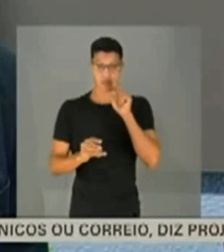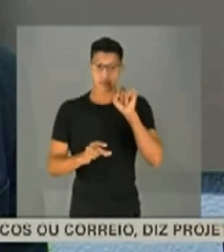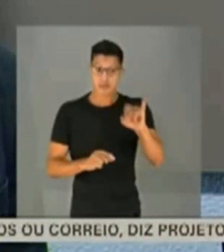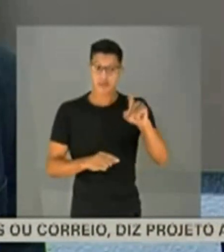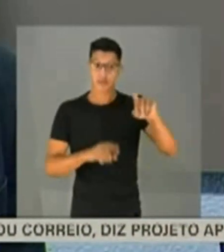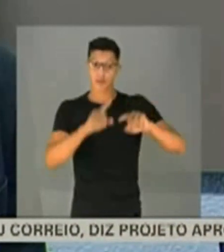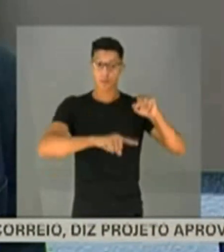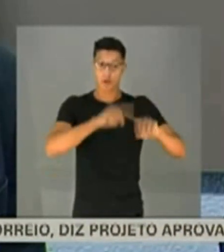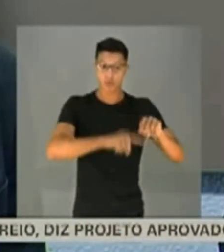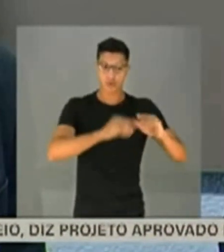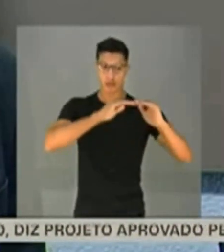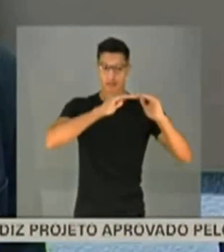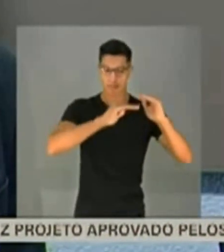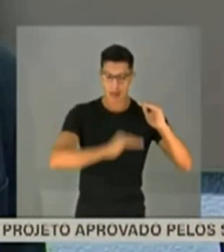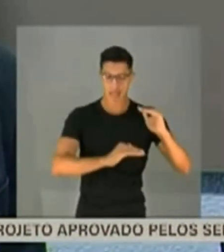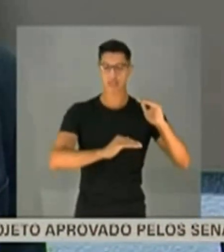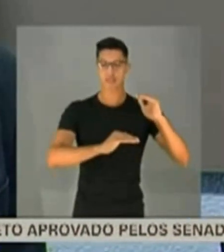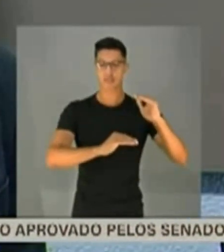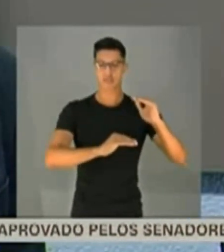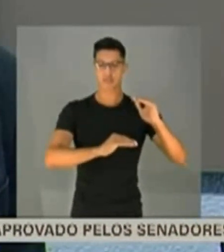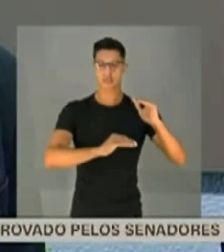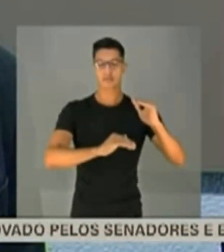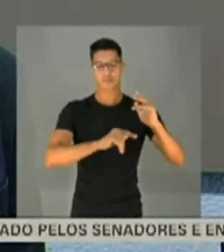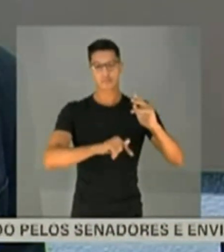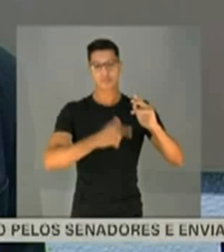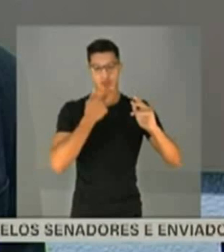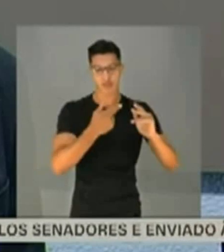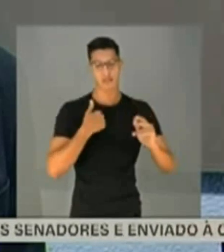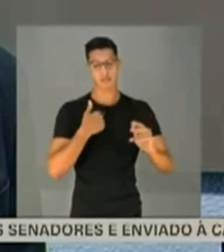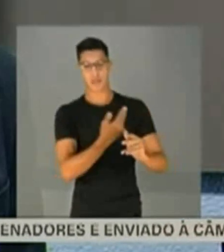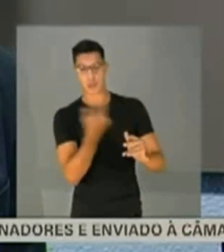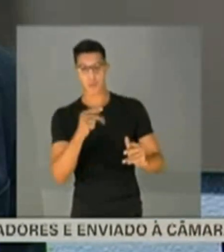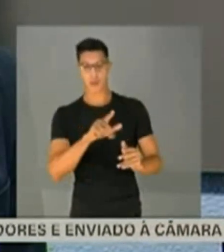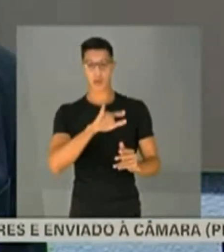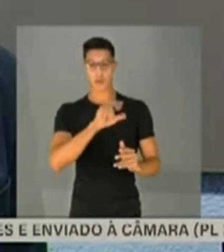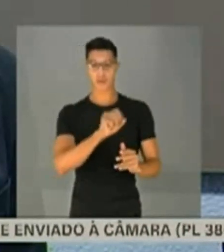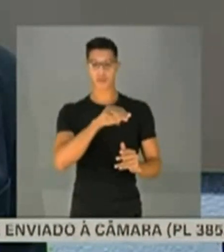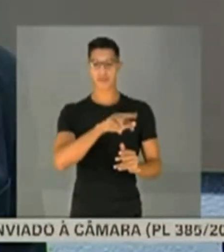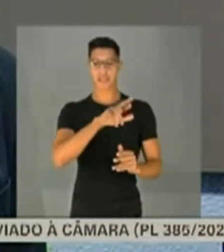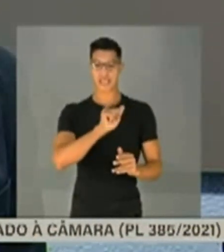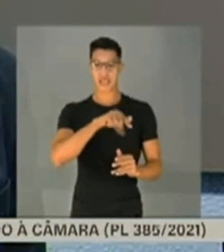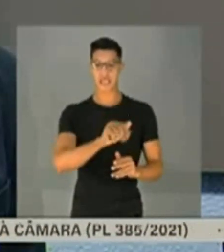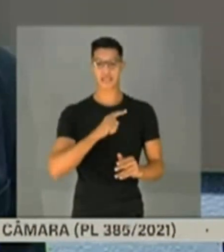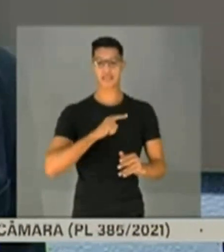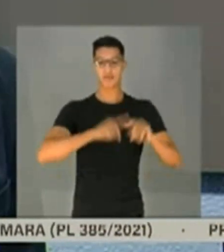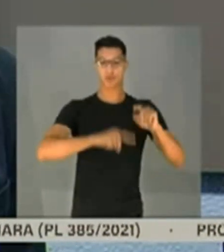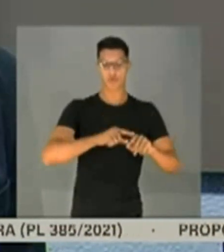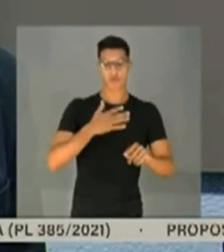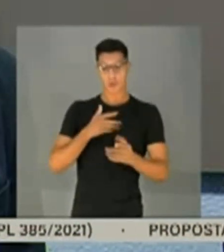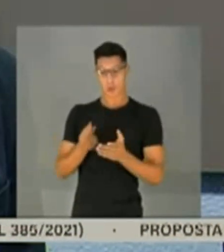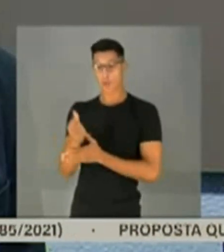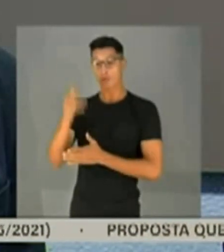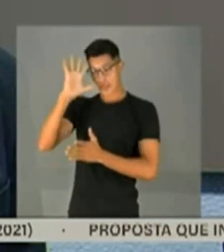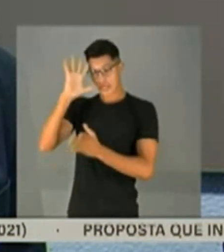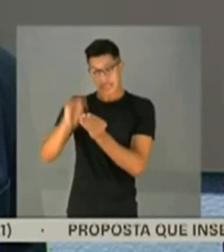seu produto estiver no chão, o cara fizer um vídeo, falar o meu nome, Luiz Miranda, tem aqui o produto e tal, o meu comprador entende que